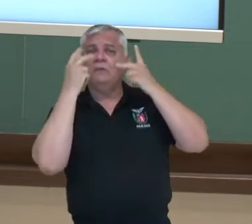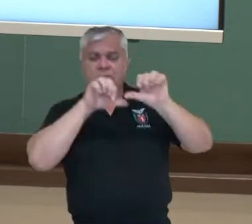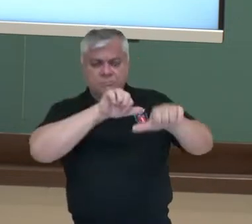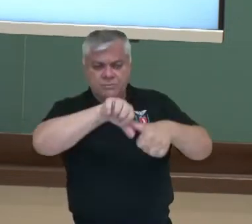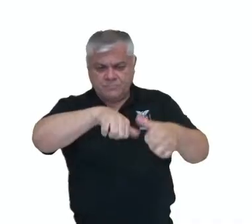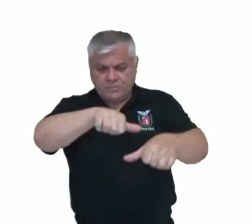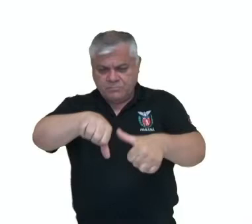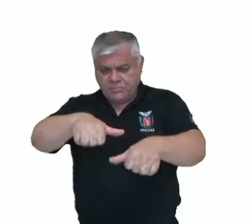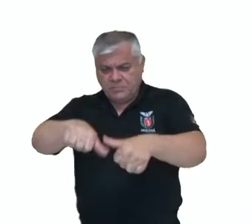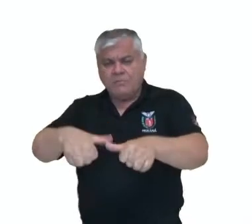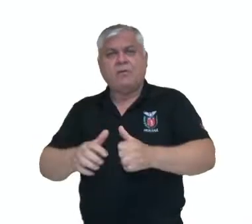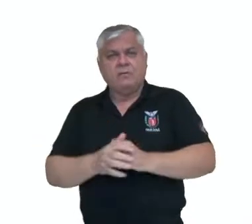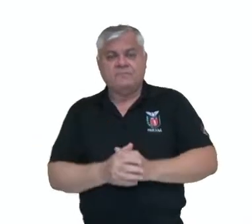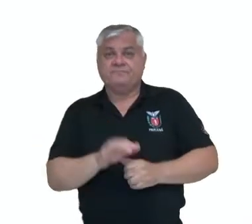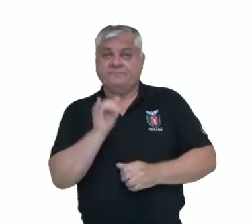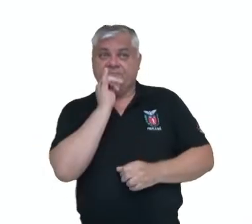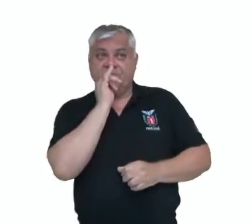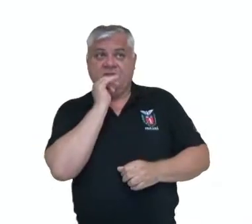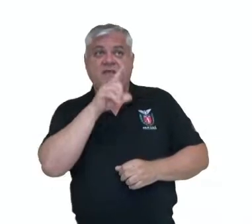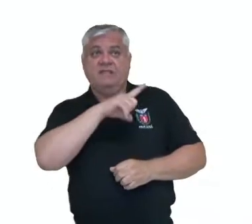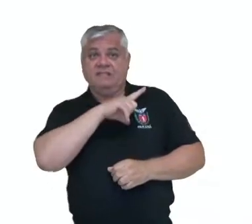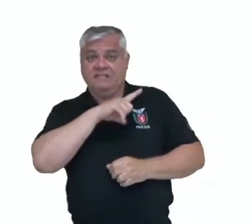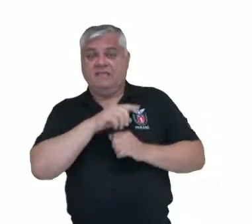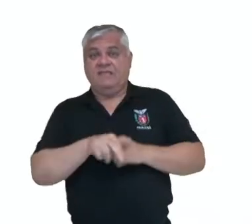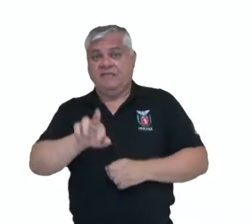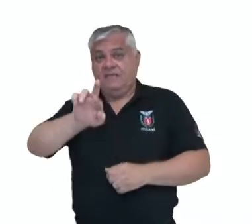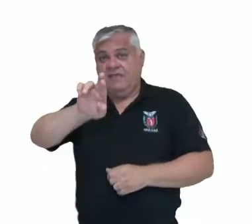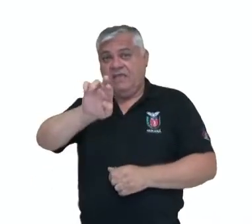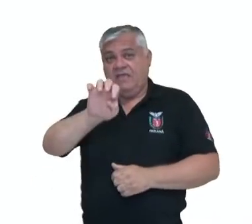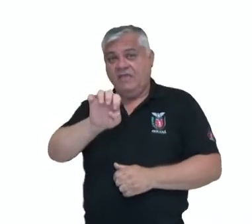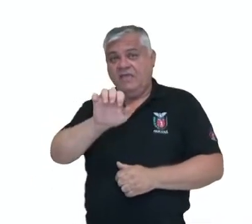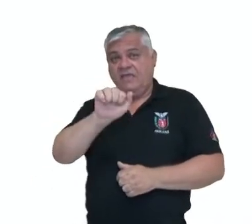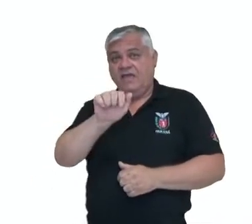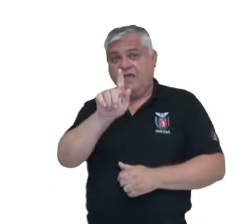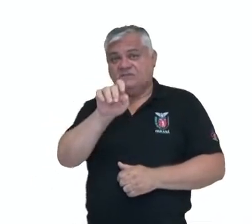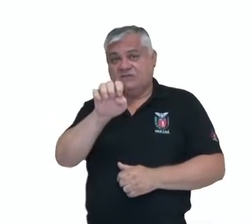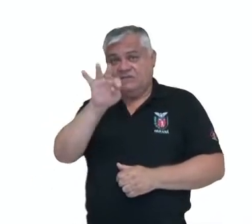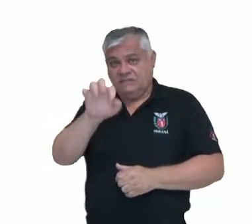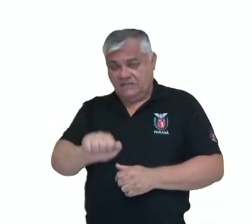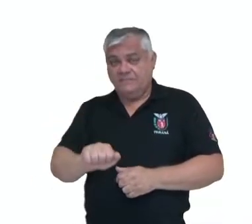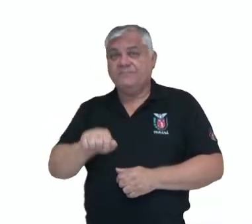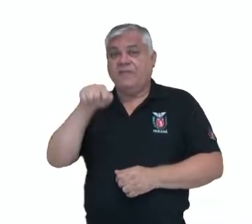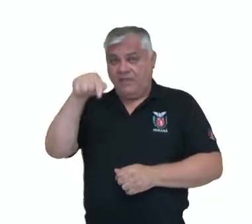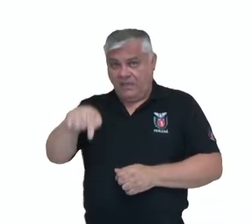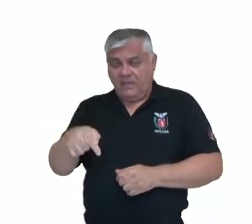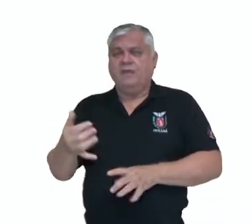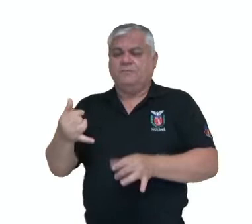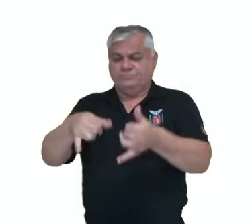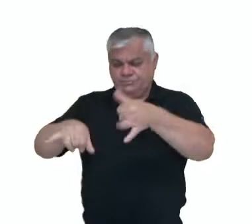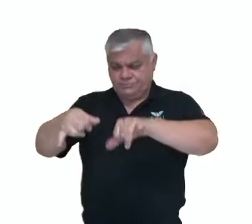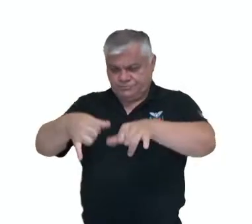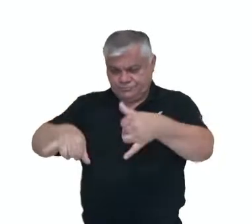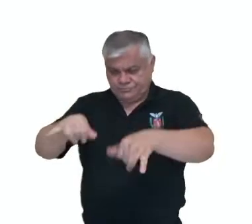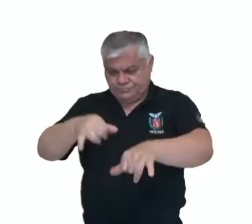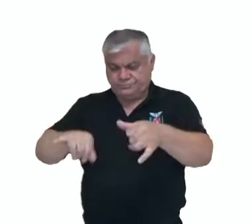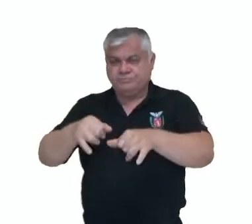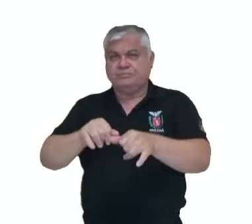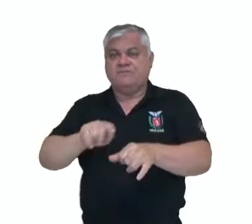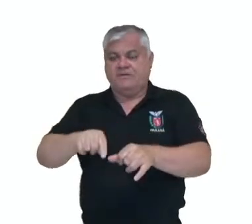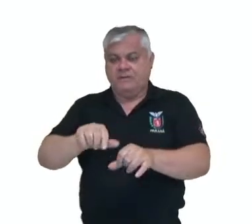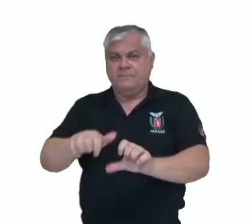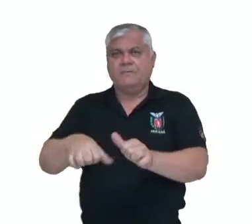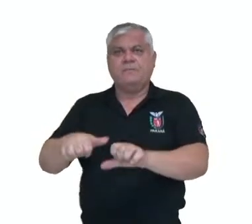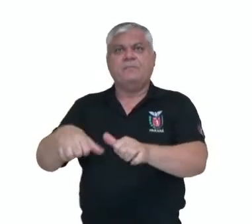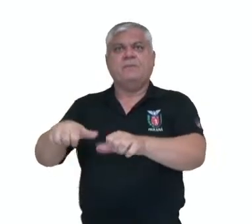Numa reação química nós temos o que chamamos de reagentes, que são as substâncias que irão reagir justamente